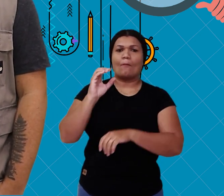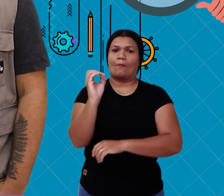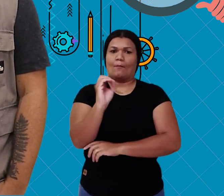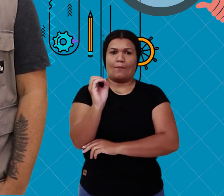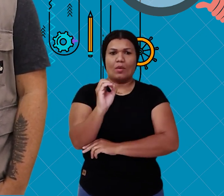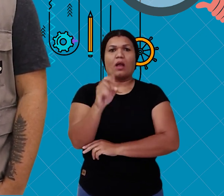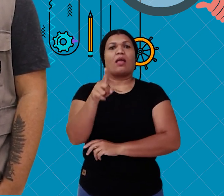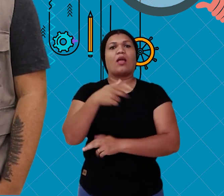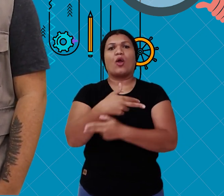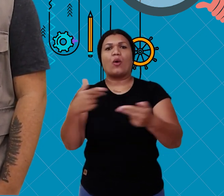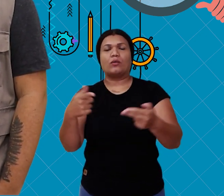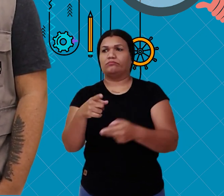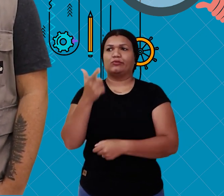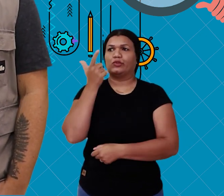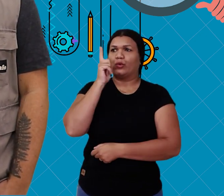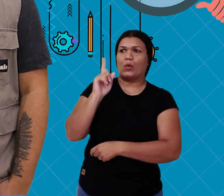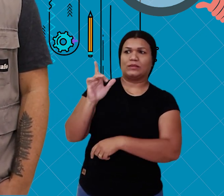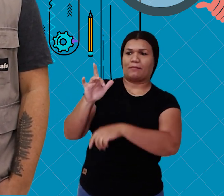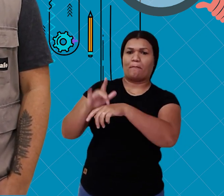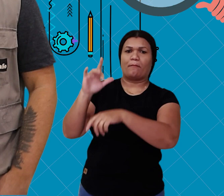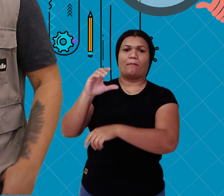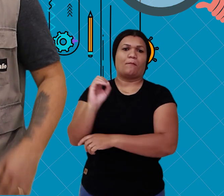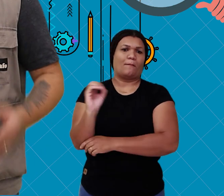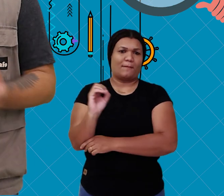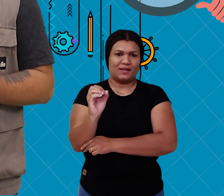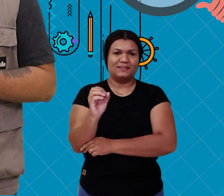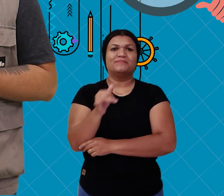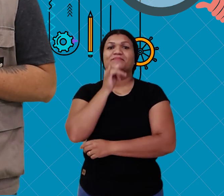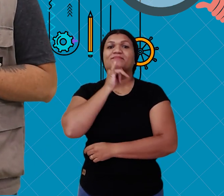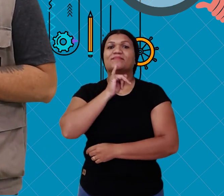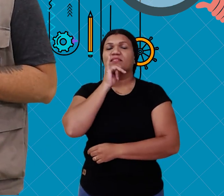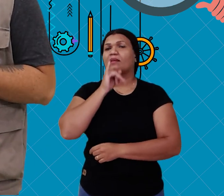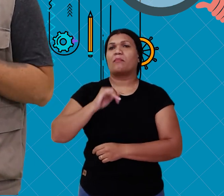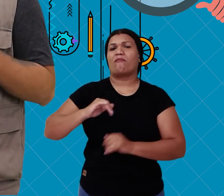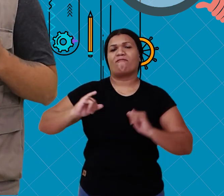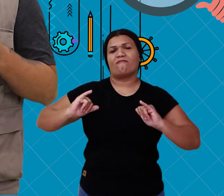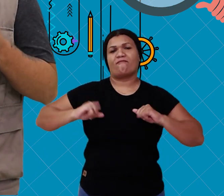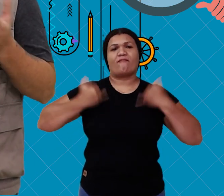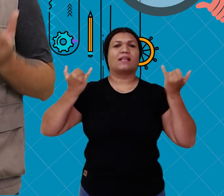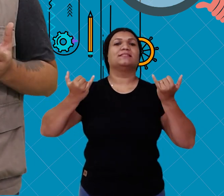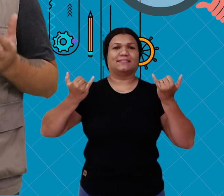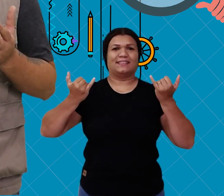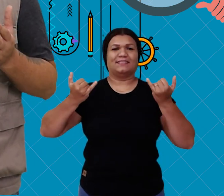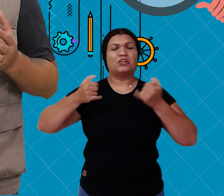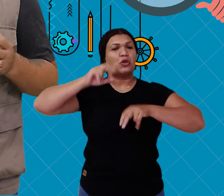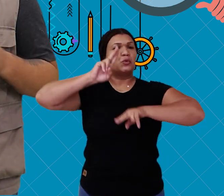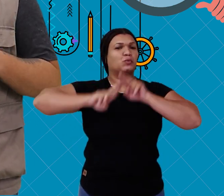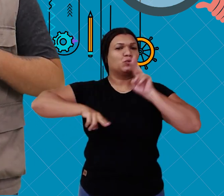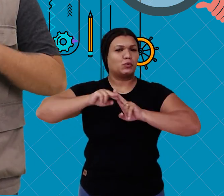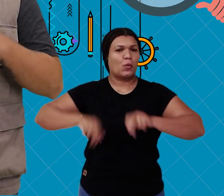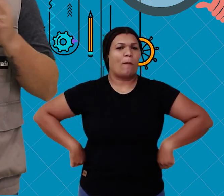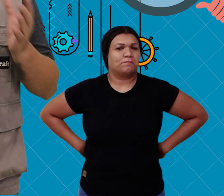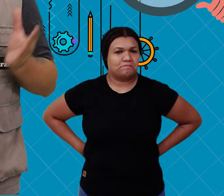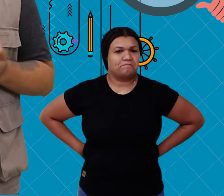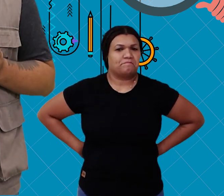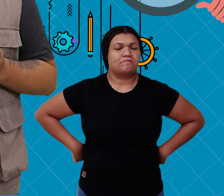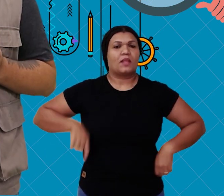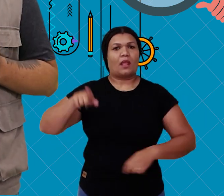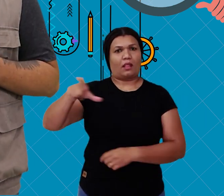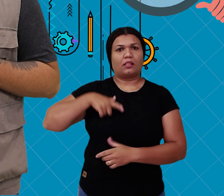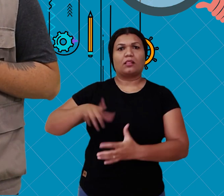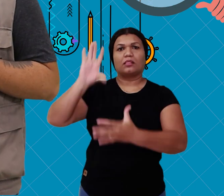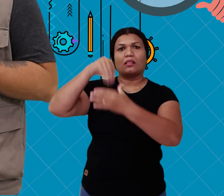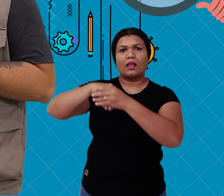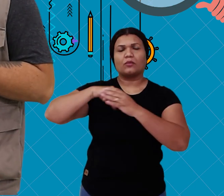matéria e por isso não podem ser tocados. Como, por exemplo, podemos citar uma festa, como a festa junina, que tem os elementos que a